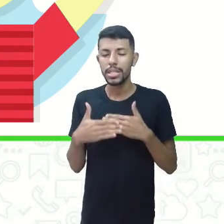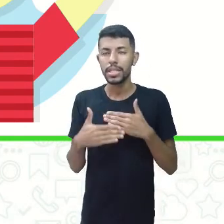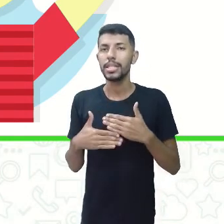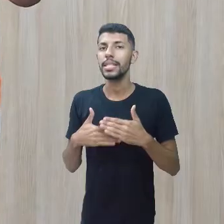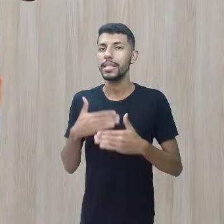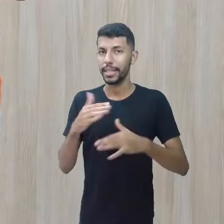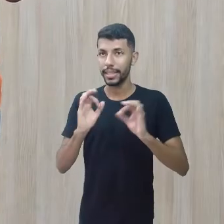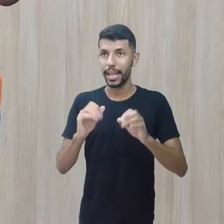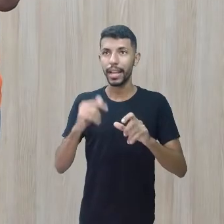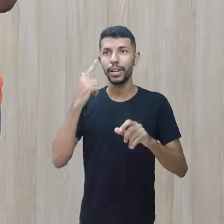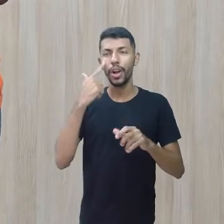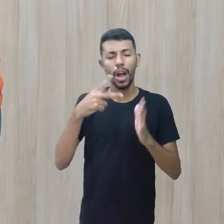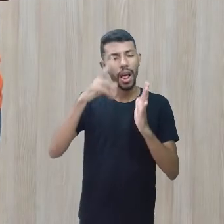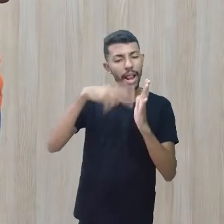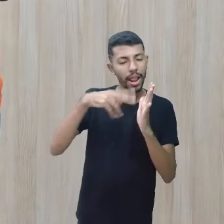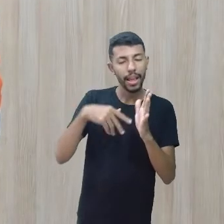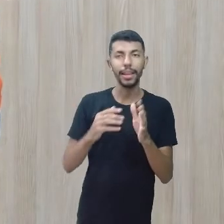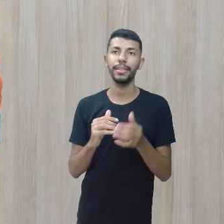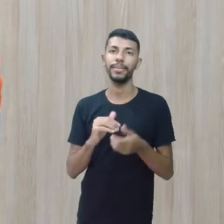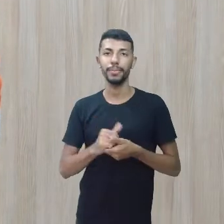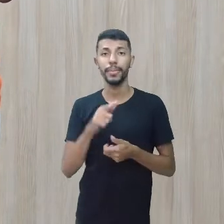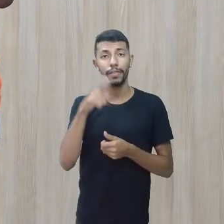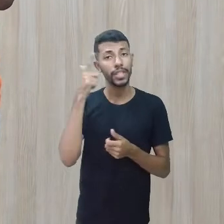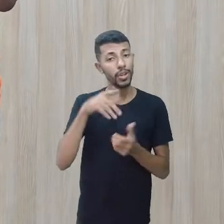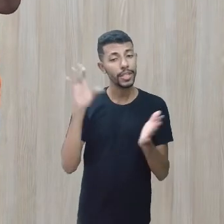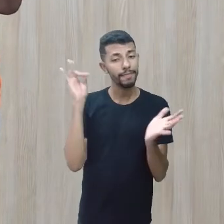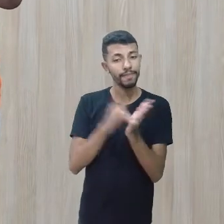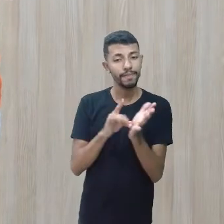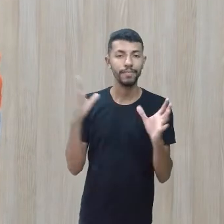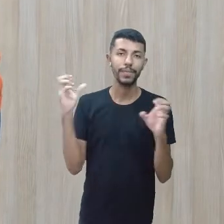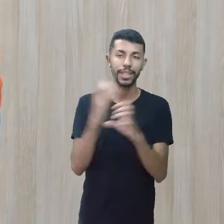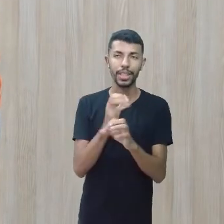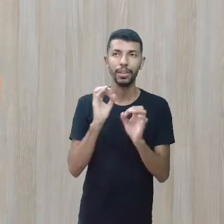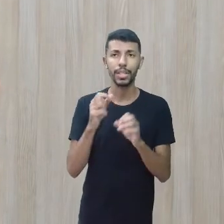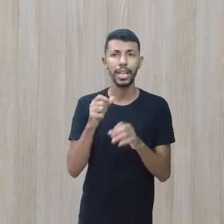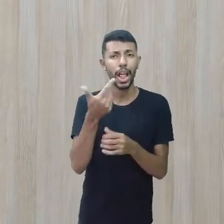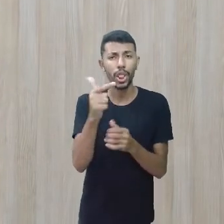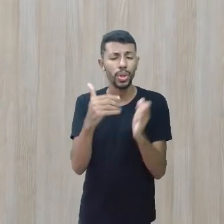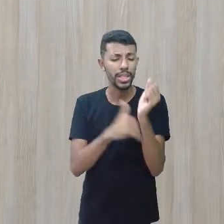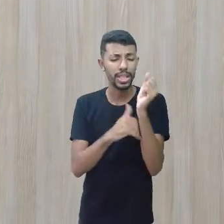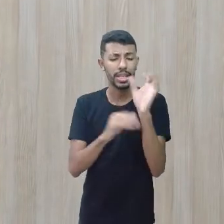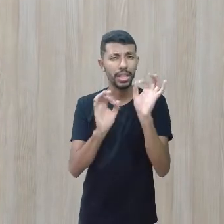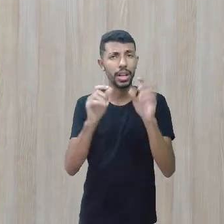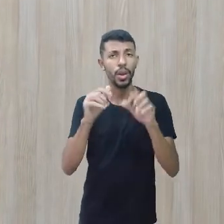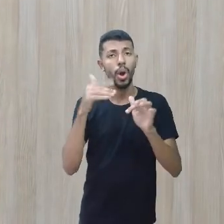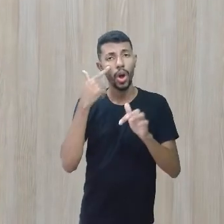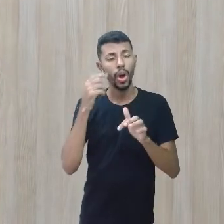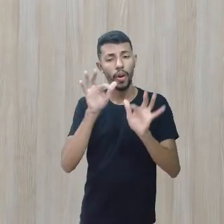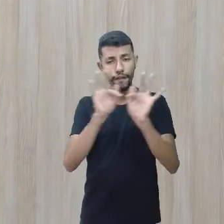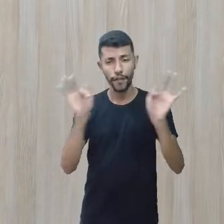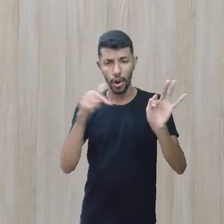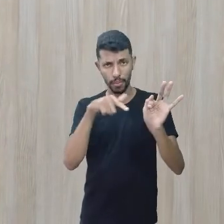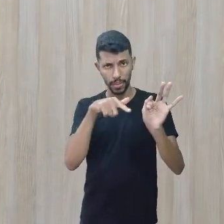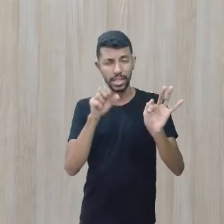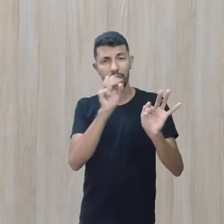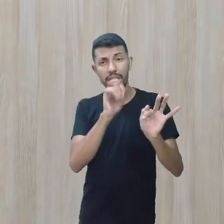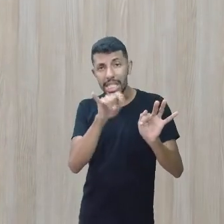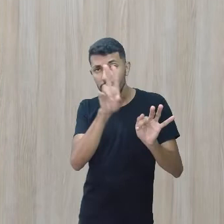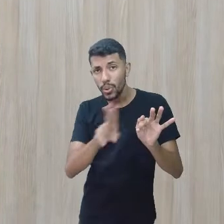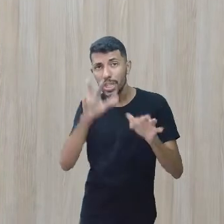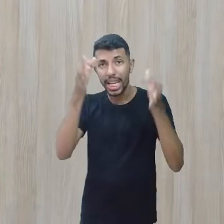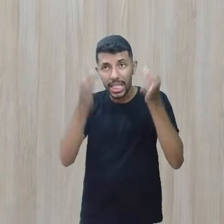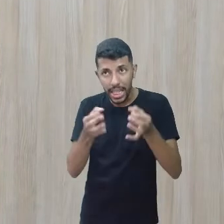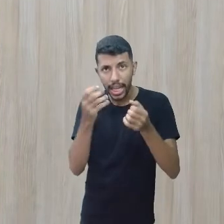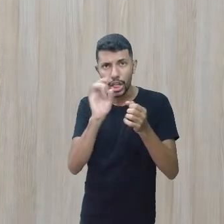lê, tá? Discrimina para você poder aplicar. Não tem segredo. Se você usar a fórmula certinha, aplicando, só fazendo as